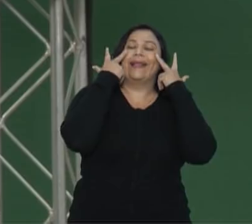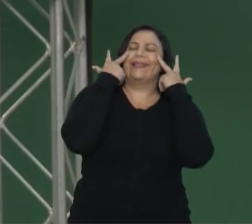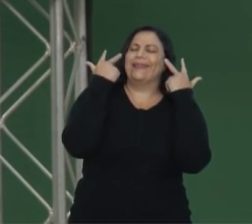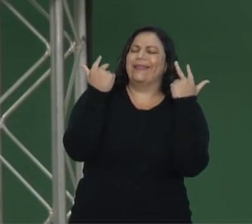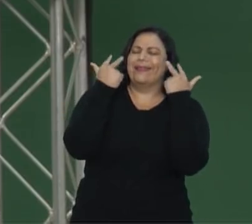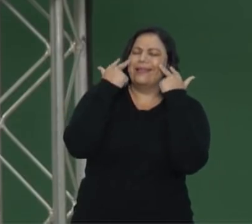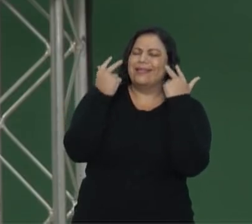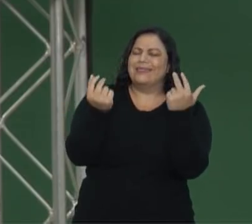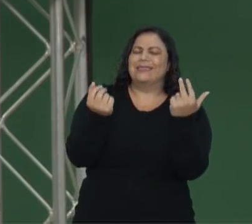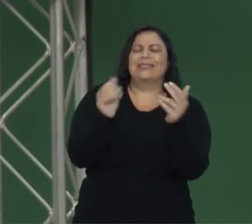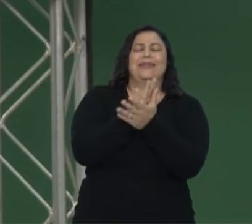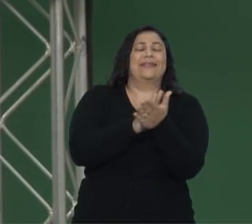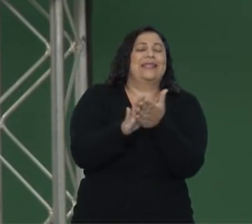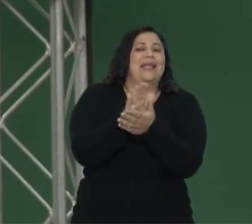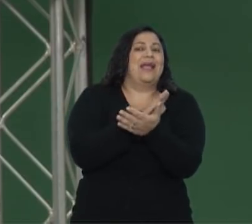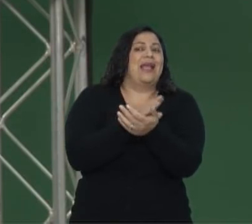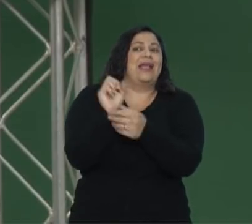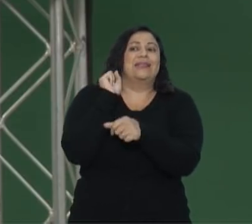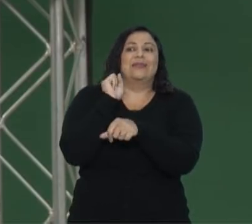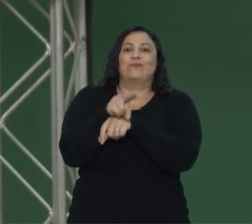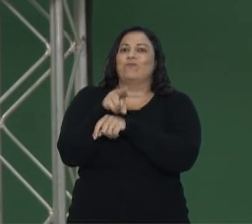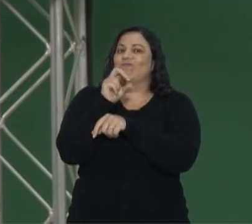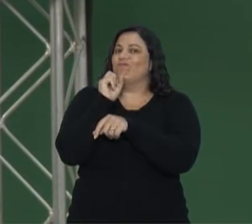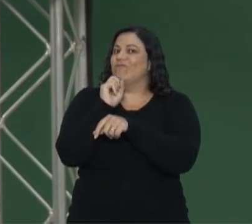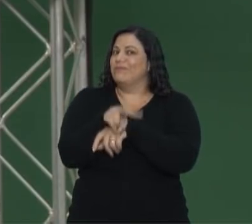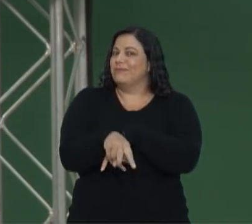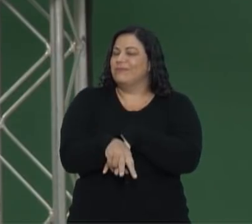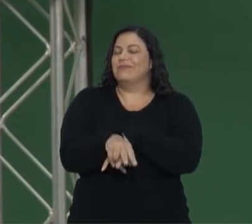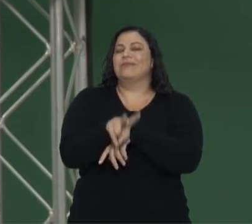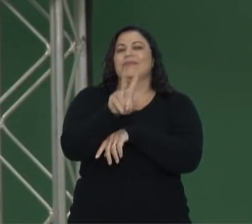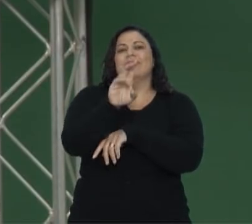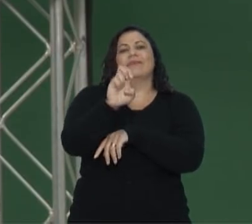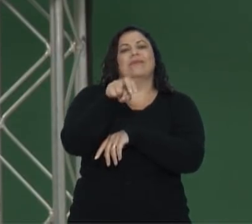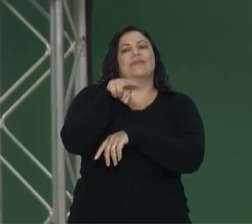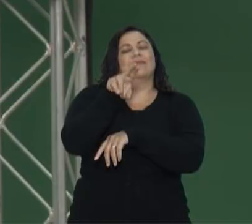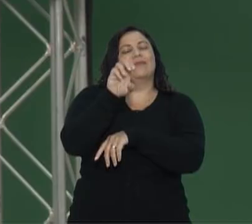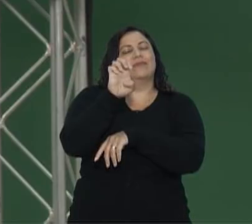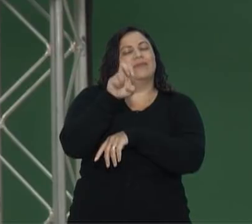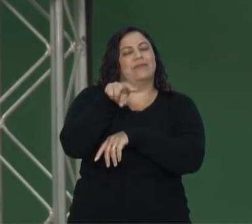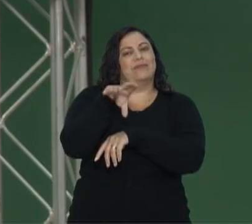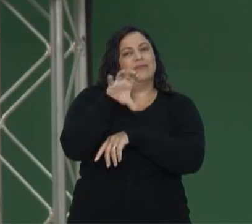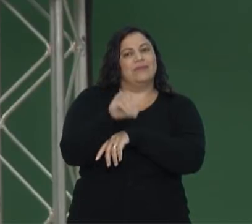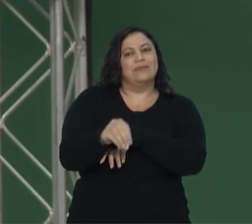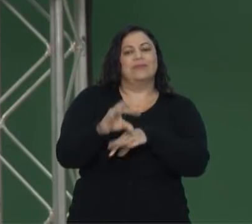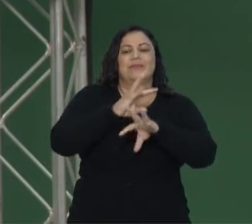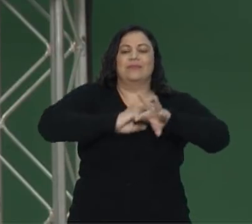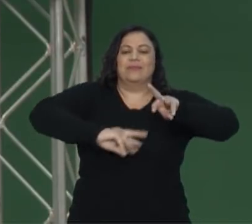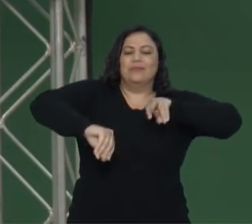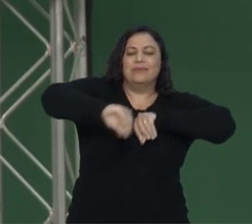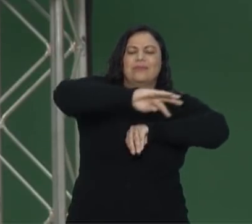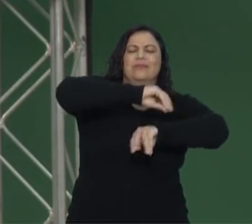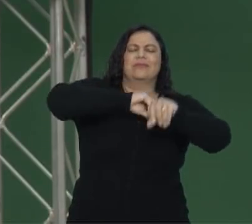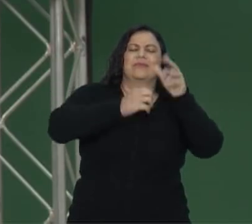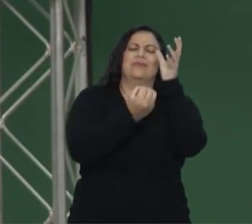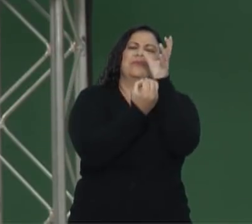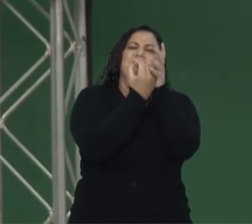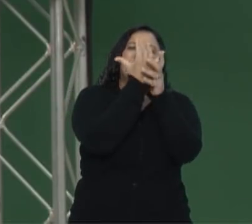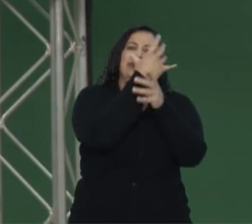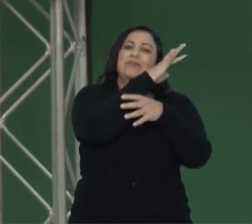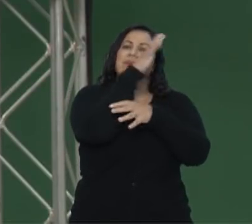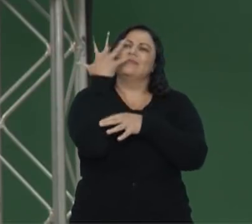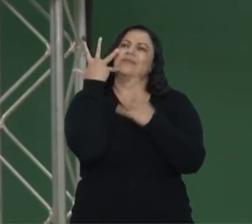sem agrotóxico para fertilizar o solo e as novas plantas crescerem bonitas, fortes,